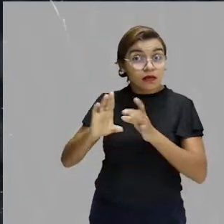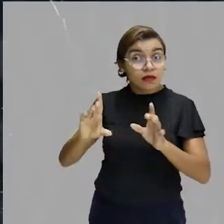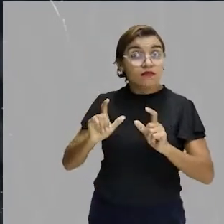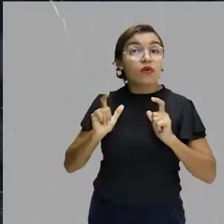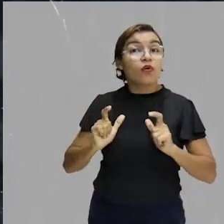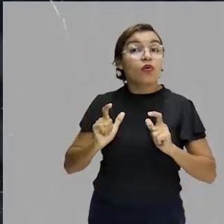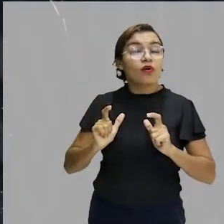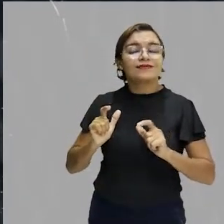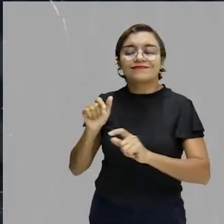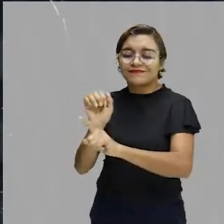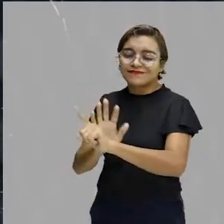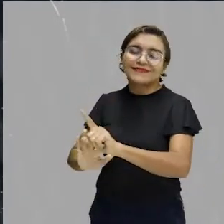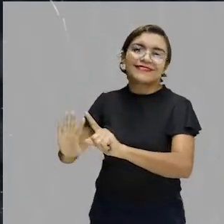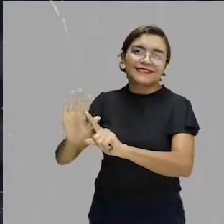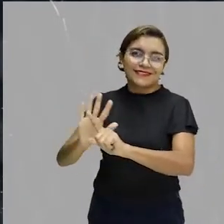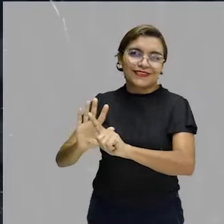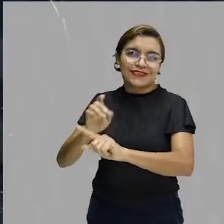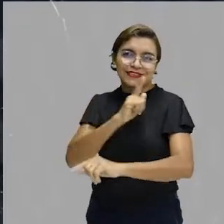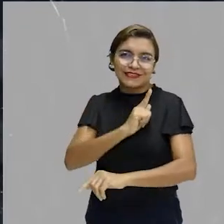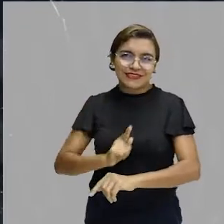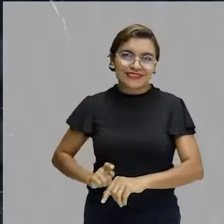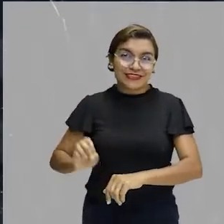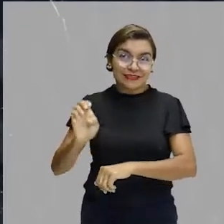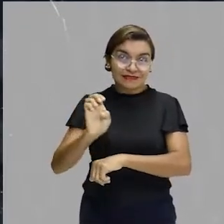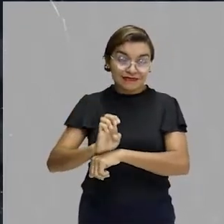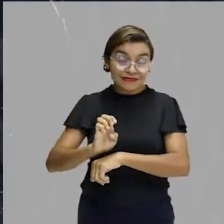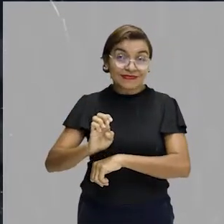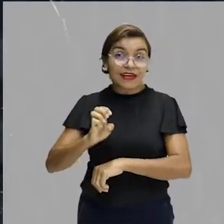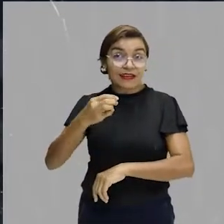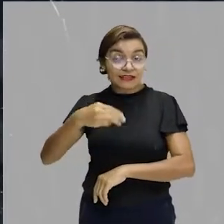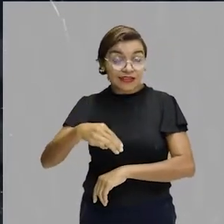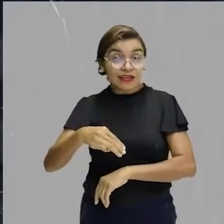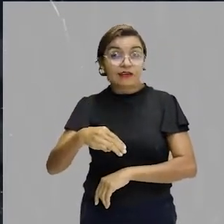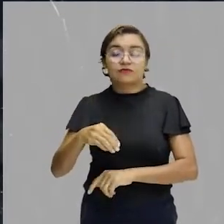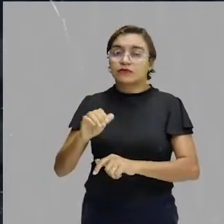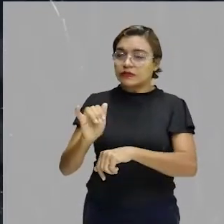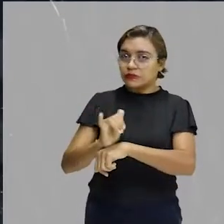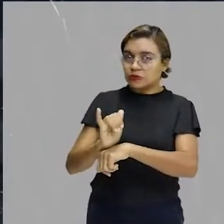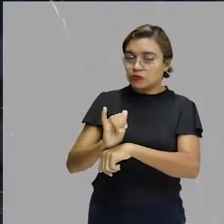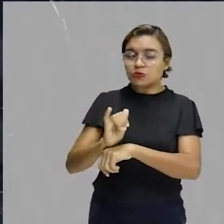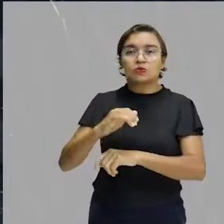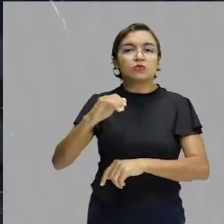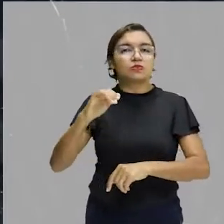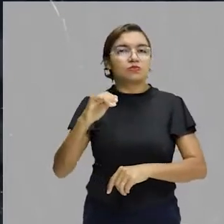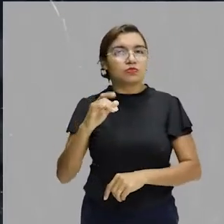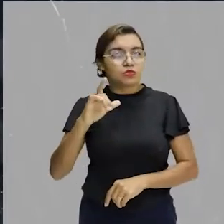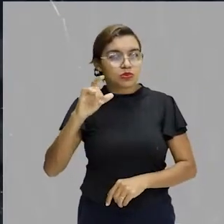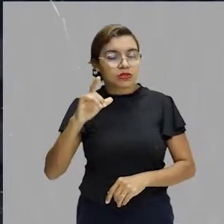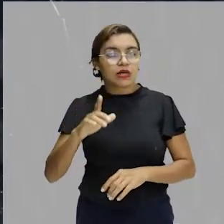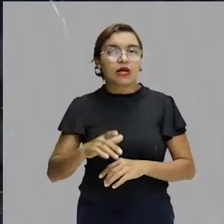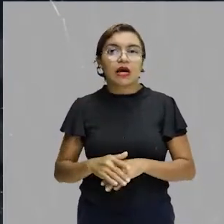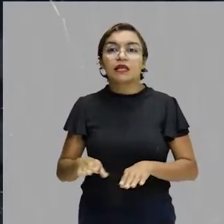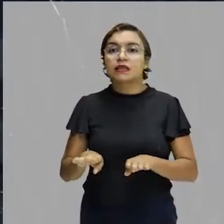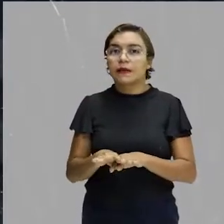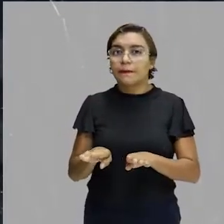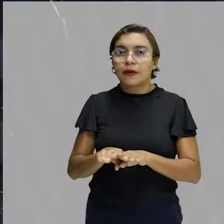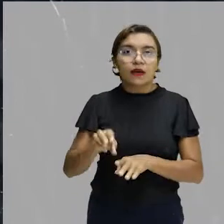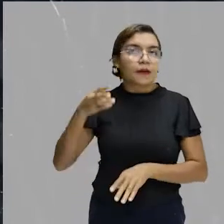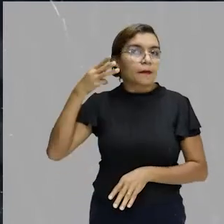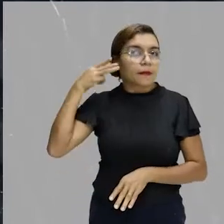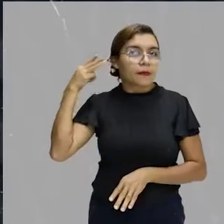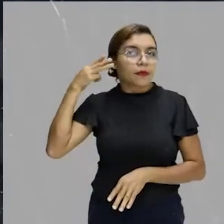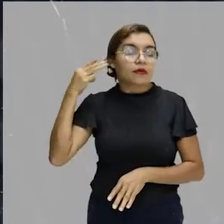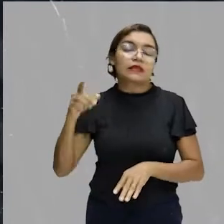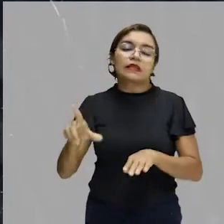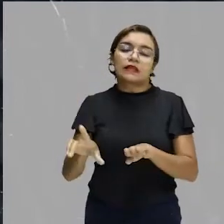Na plataforma Gonçalves Dias, no YouTube, galera, no Instagram. Tem podcast também pela Rádio Timbira. Então, tu tem